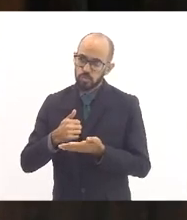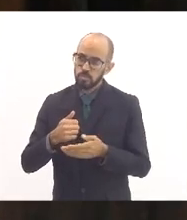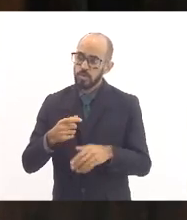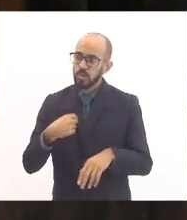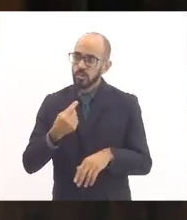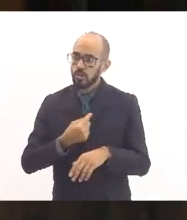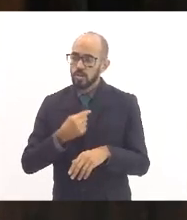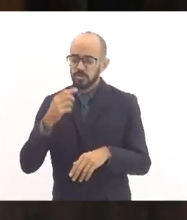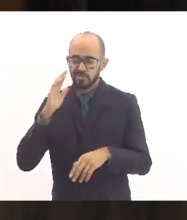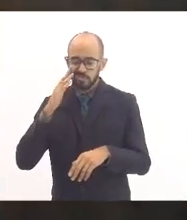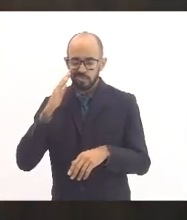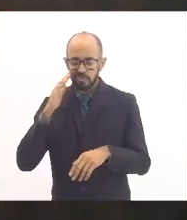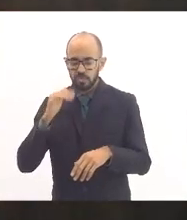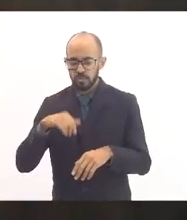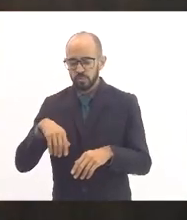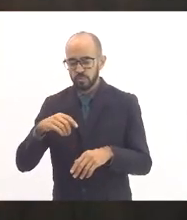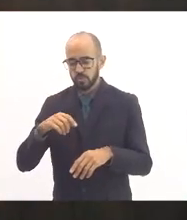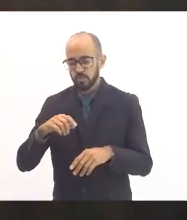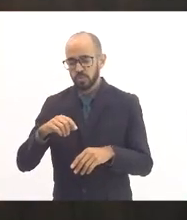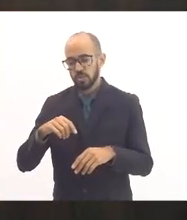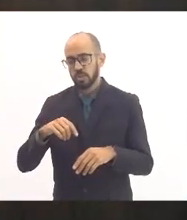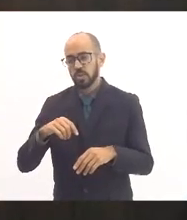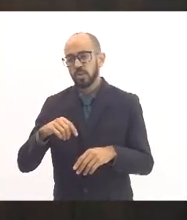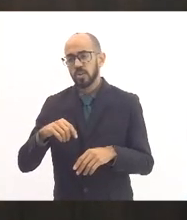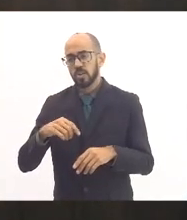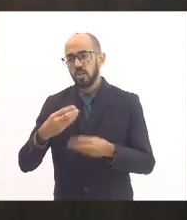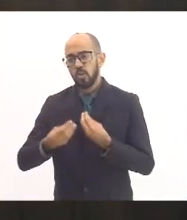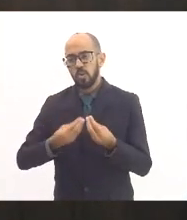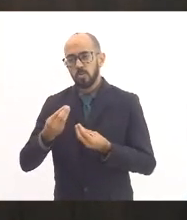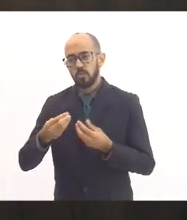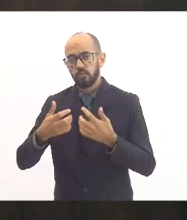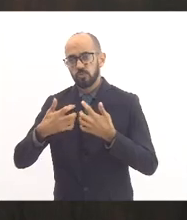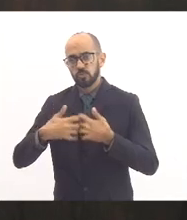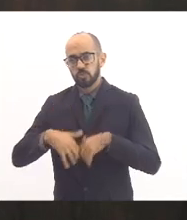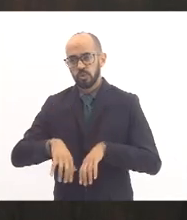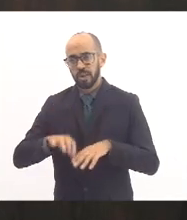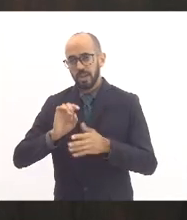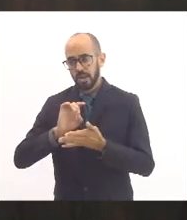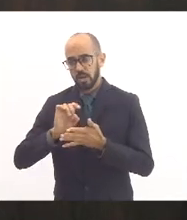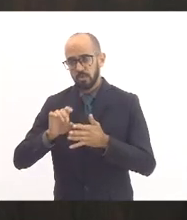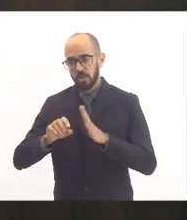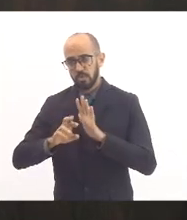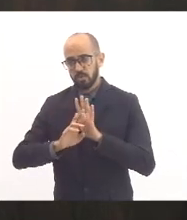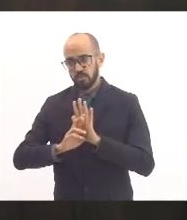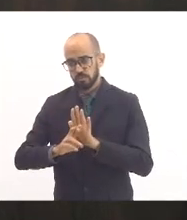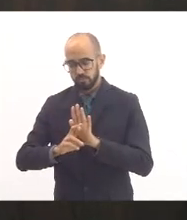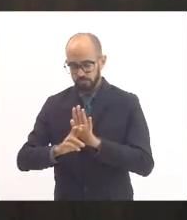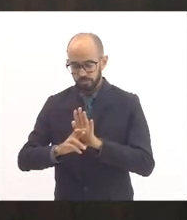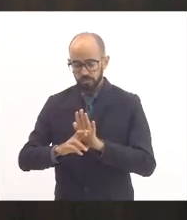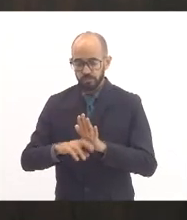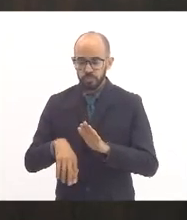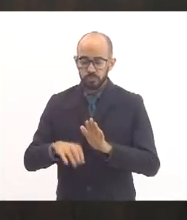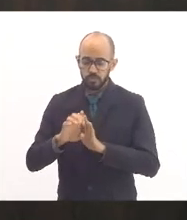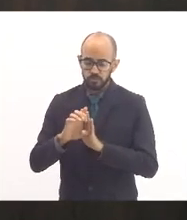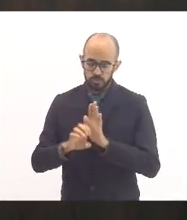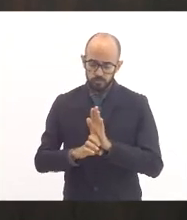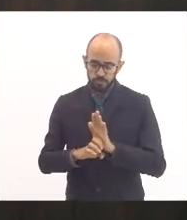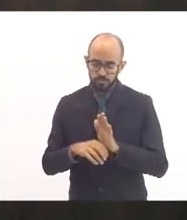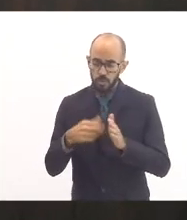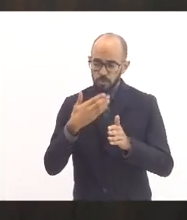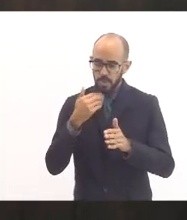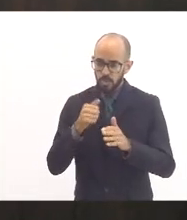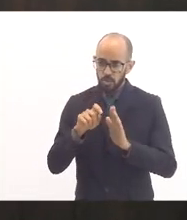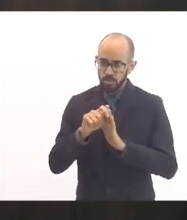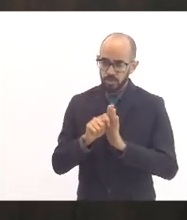gente possa entender a dinâmica de cada representação e a partir daí tentar compilar nas emendas que foram apresentadas o melhor